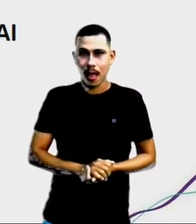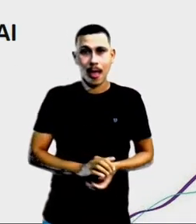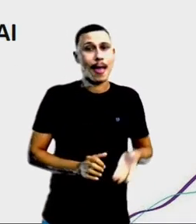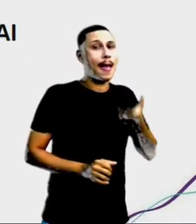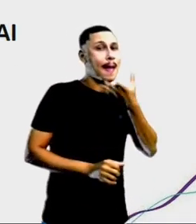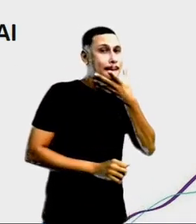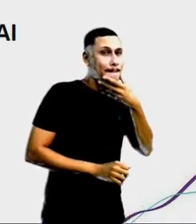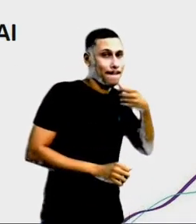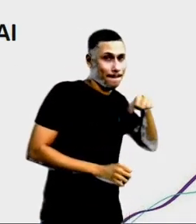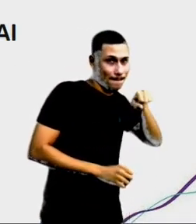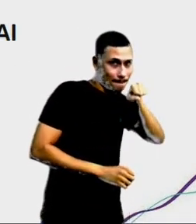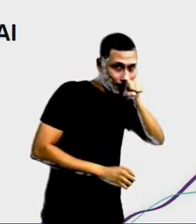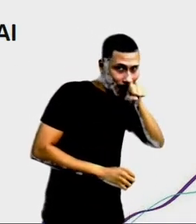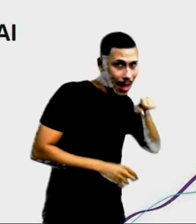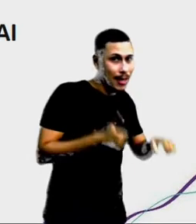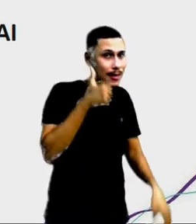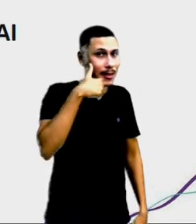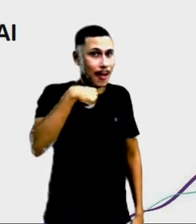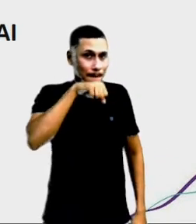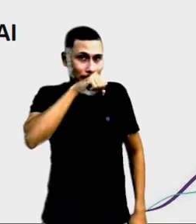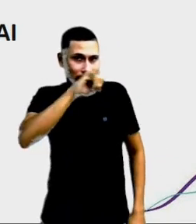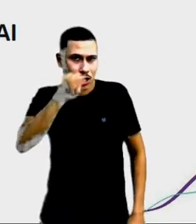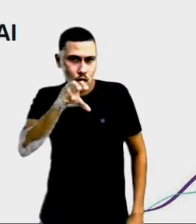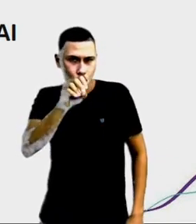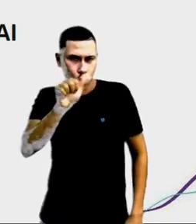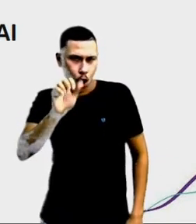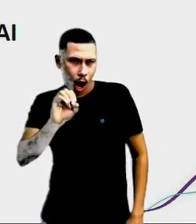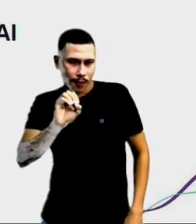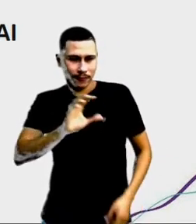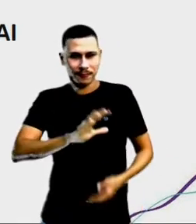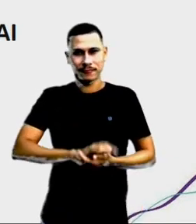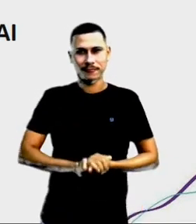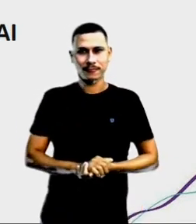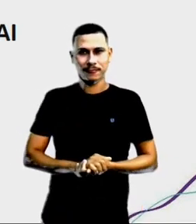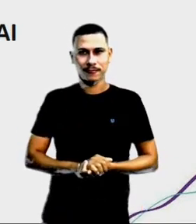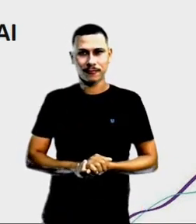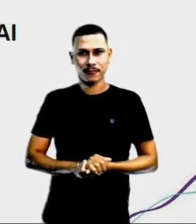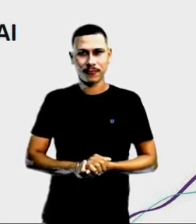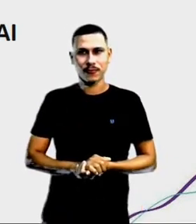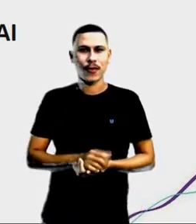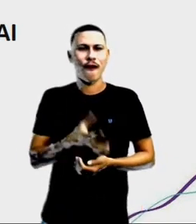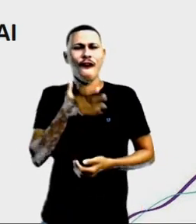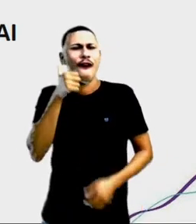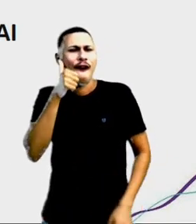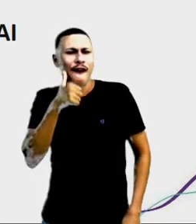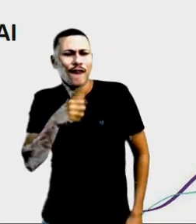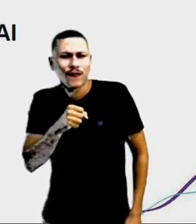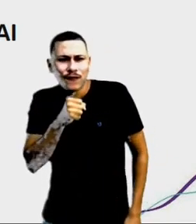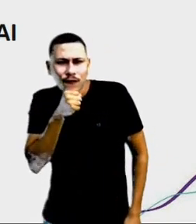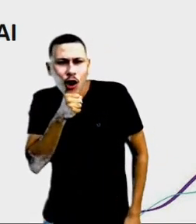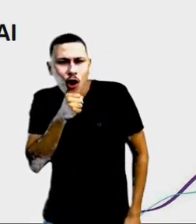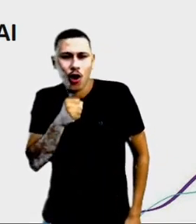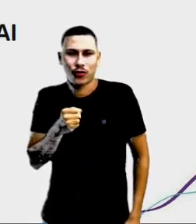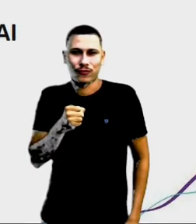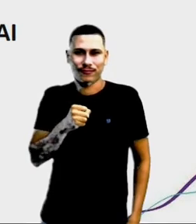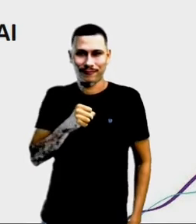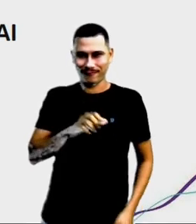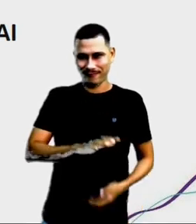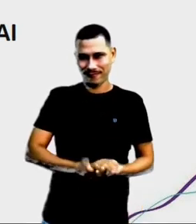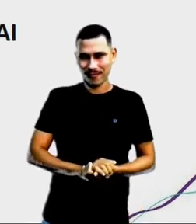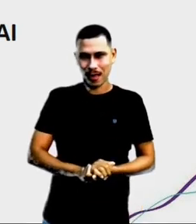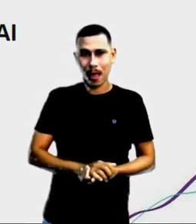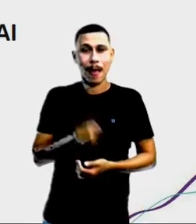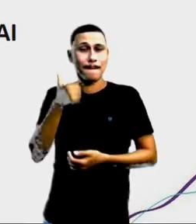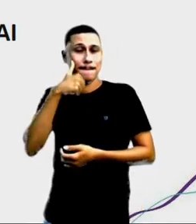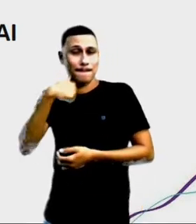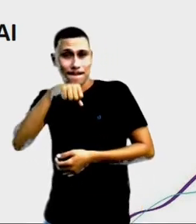João. Essa é a avó do João. A avó do João é a mãe da